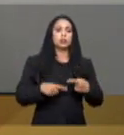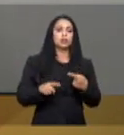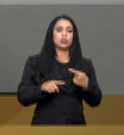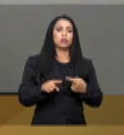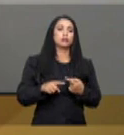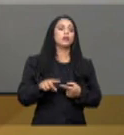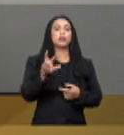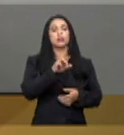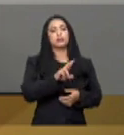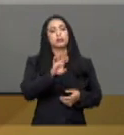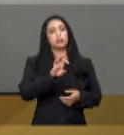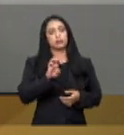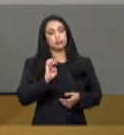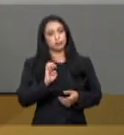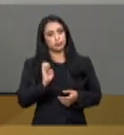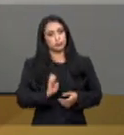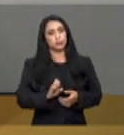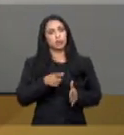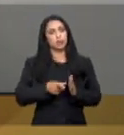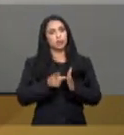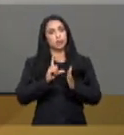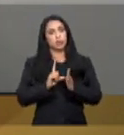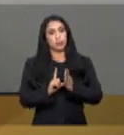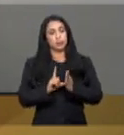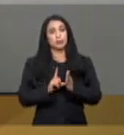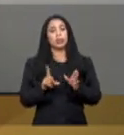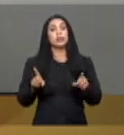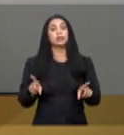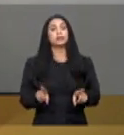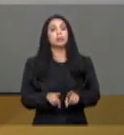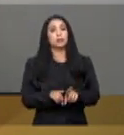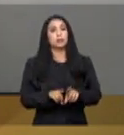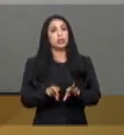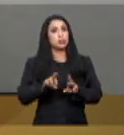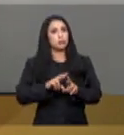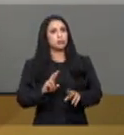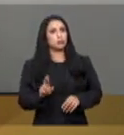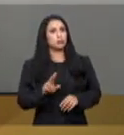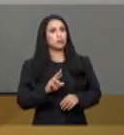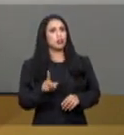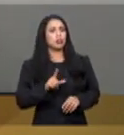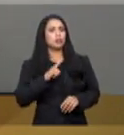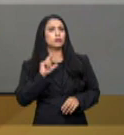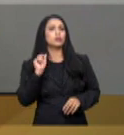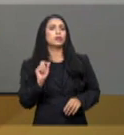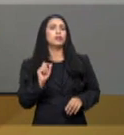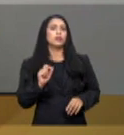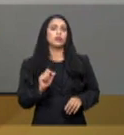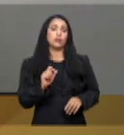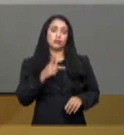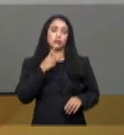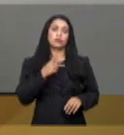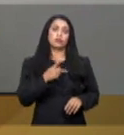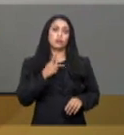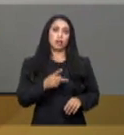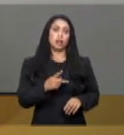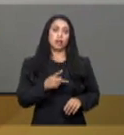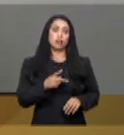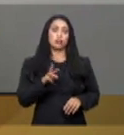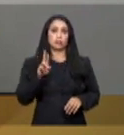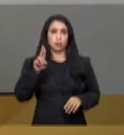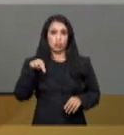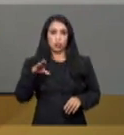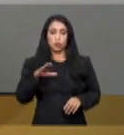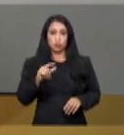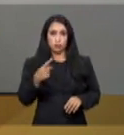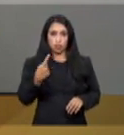209 e 582, 461, diferente do que afirmado equivocadamente pela embargante,